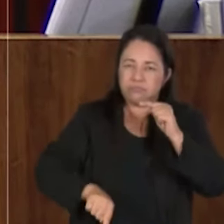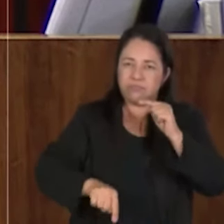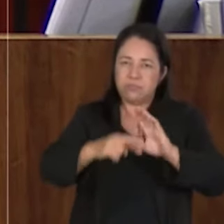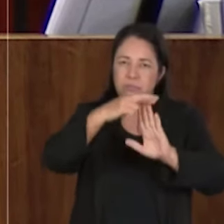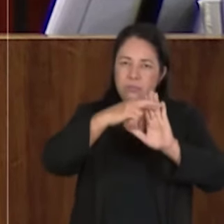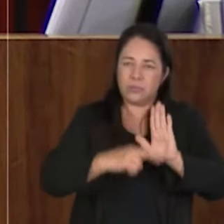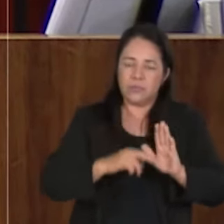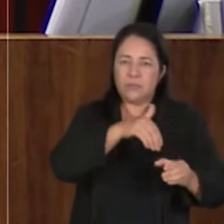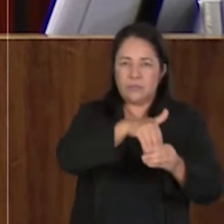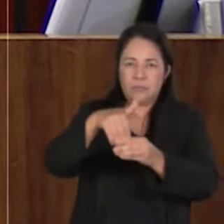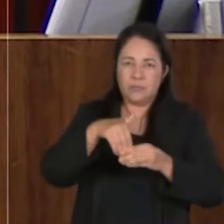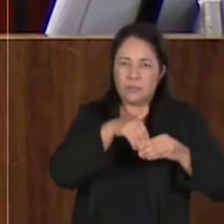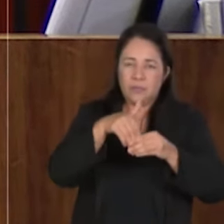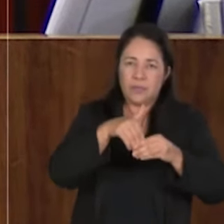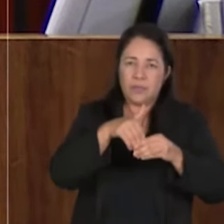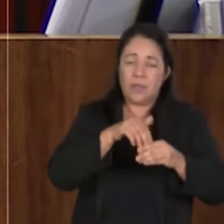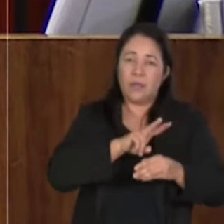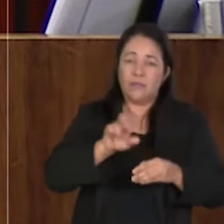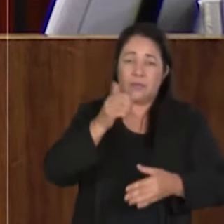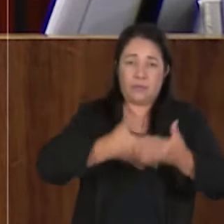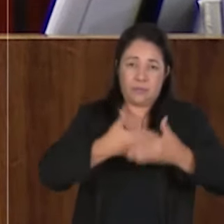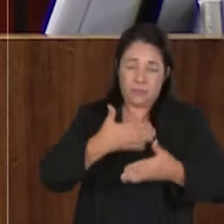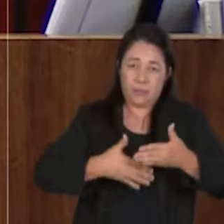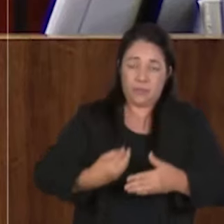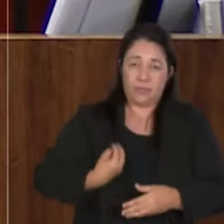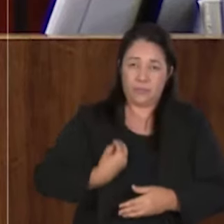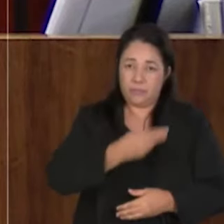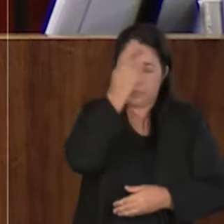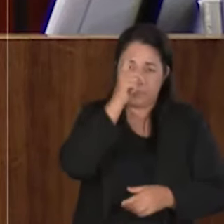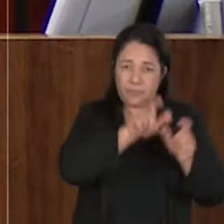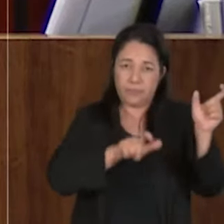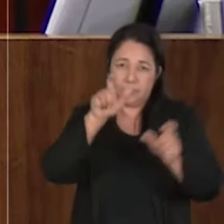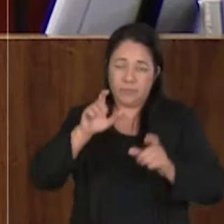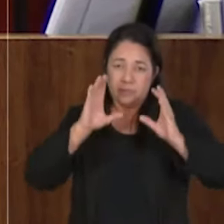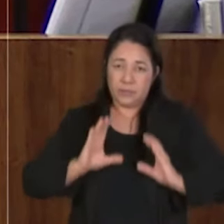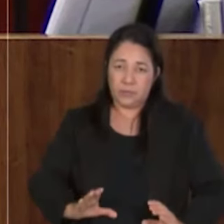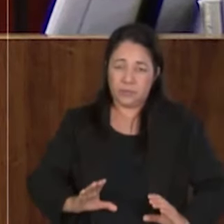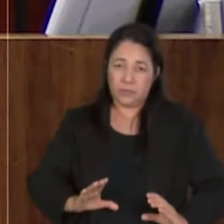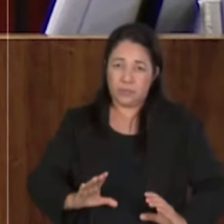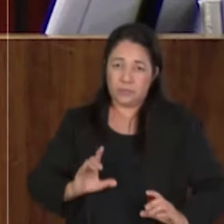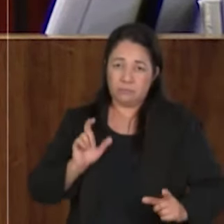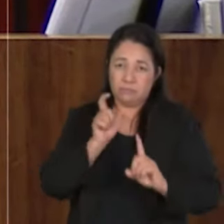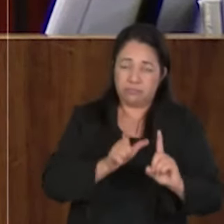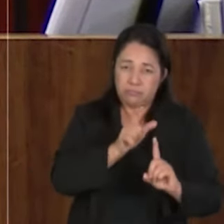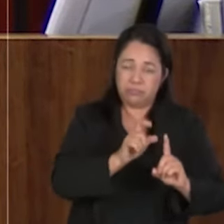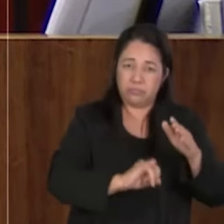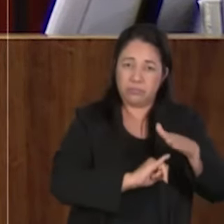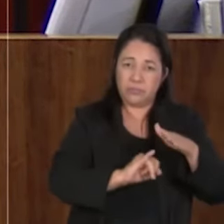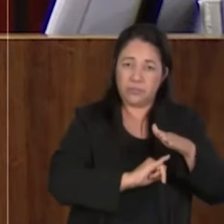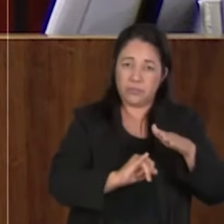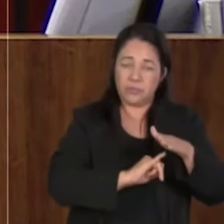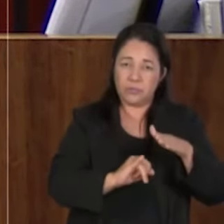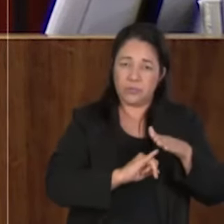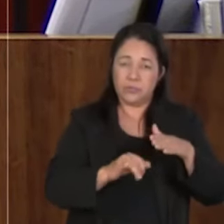campanhas, atenta-se contra cidadãs e cidadãos, atacam-se pessoas e instituições e, na mais subalterna e